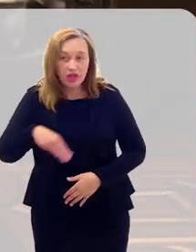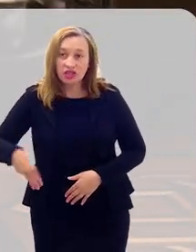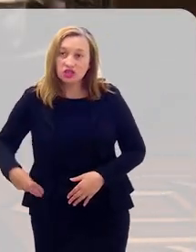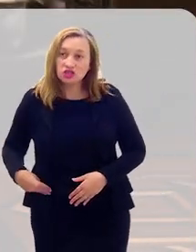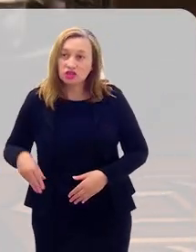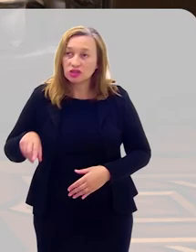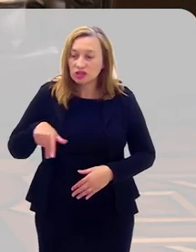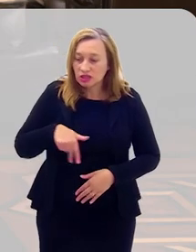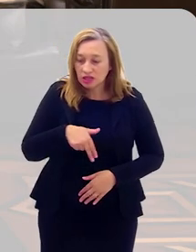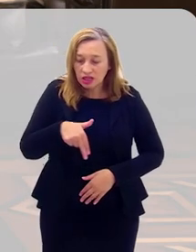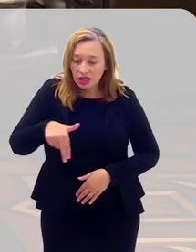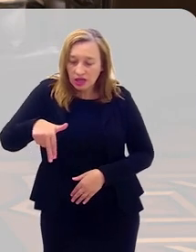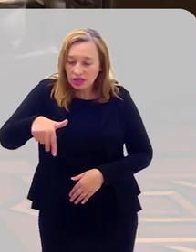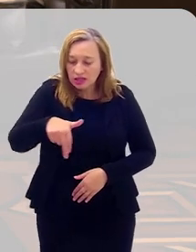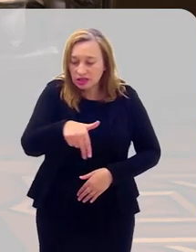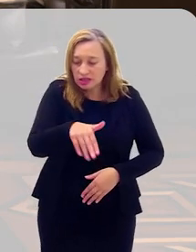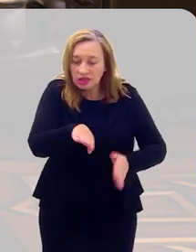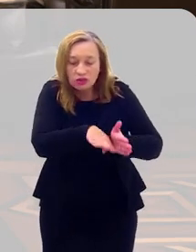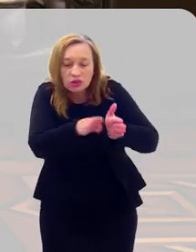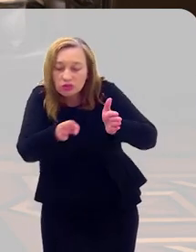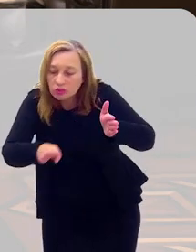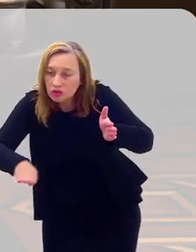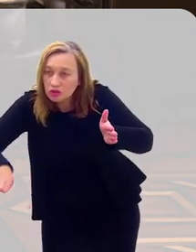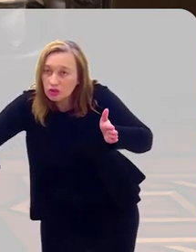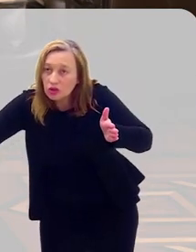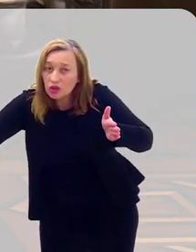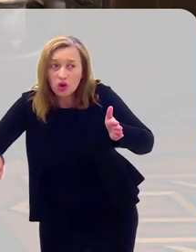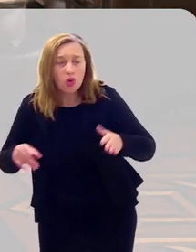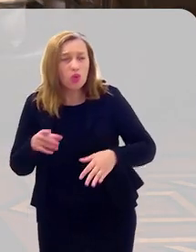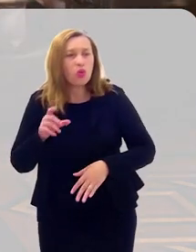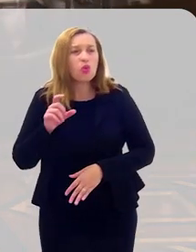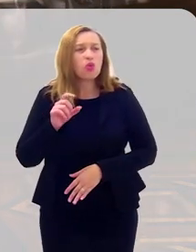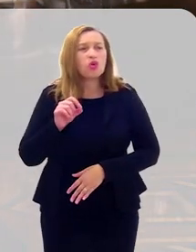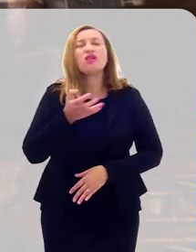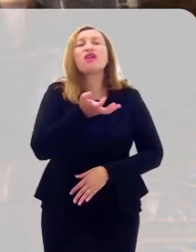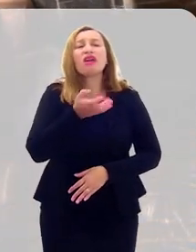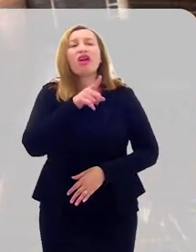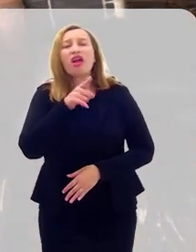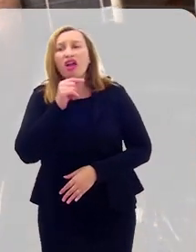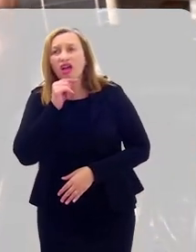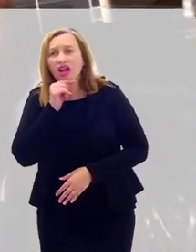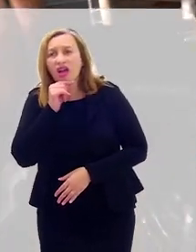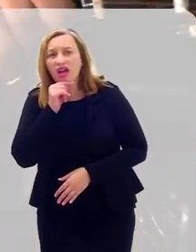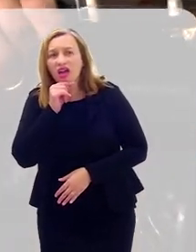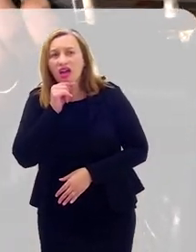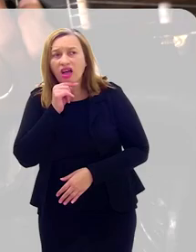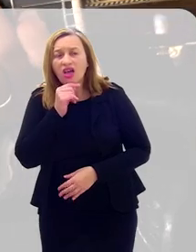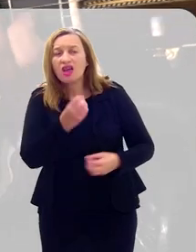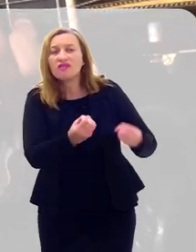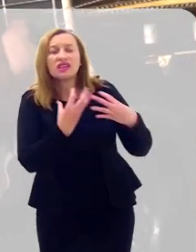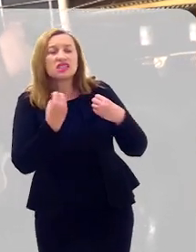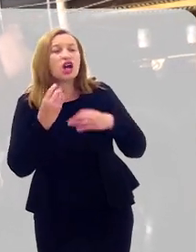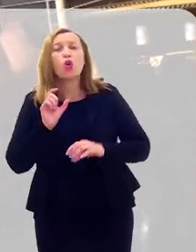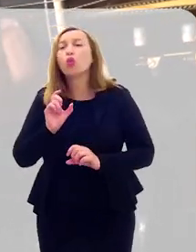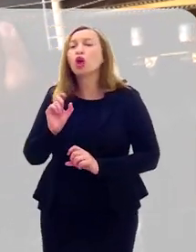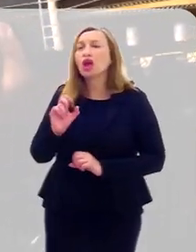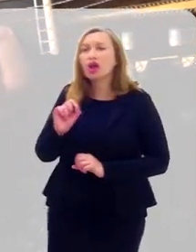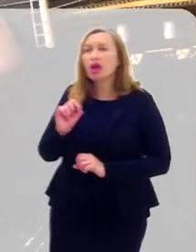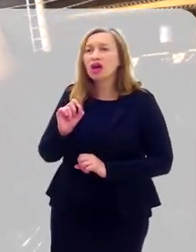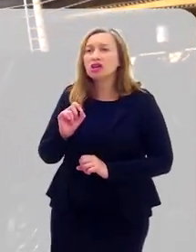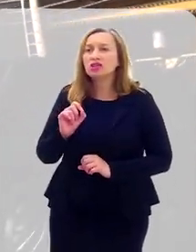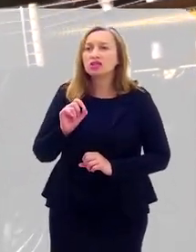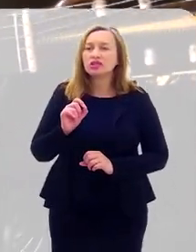mestre andando na beira do mar. O que será que ele tem? O que ele tem pra nos